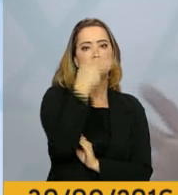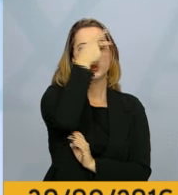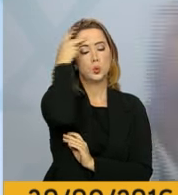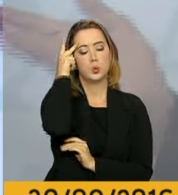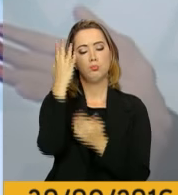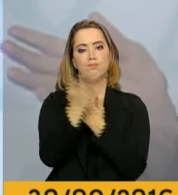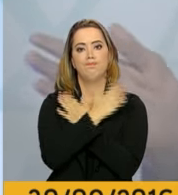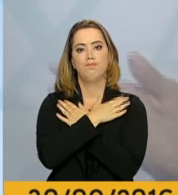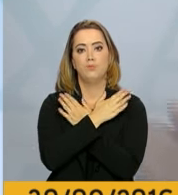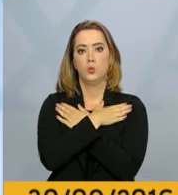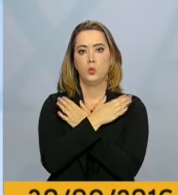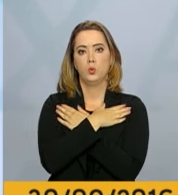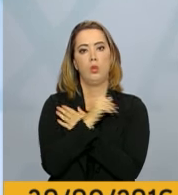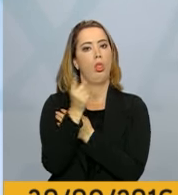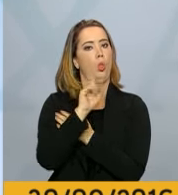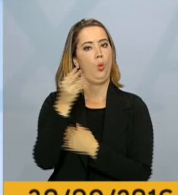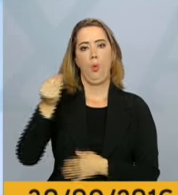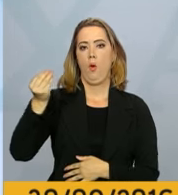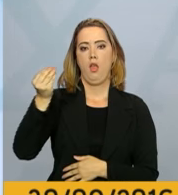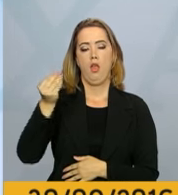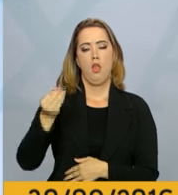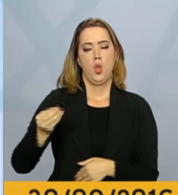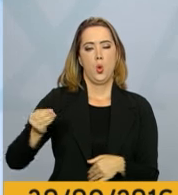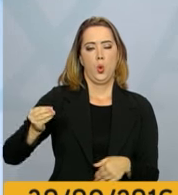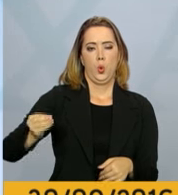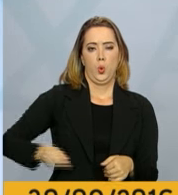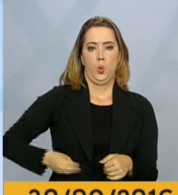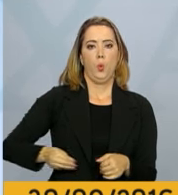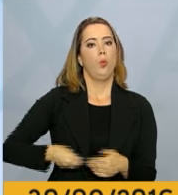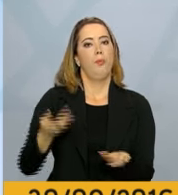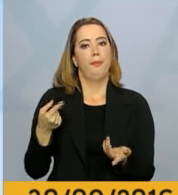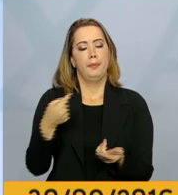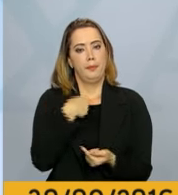desempregados. E reitero que não foi culpa minha, não é? Há também outros